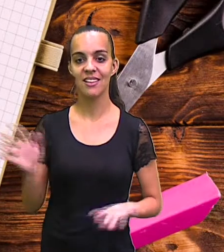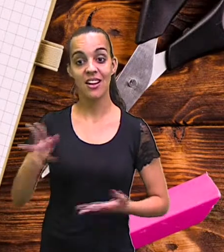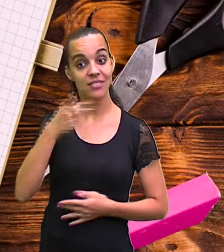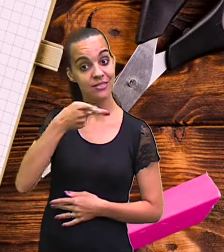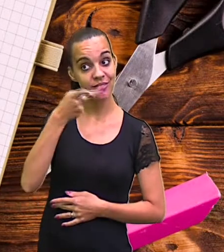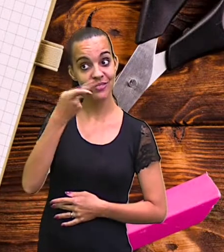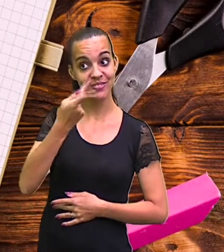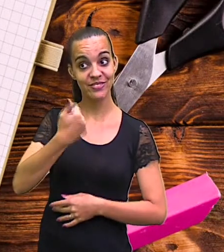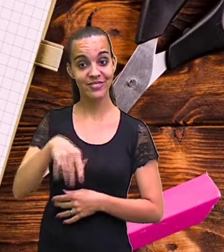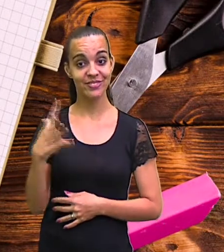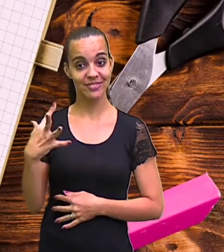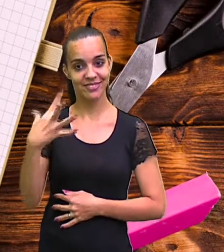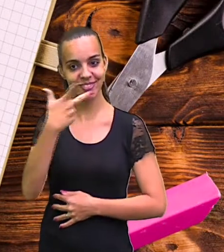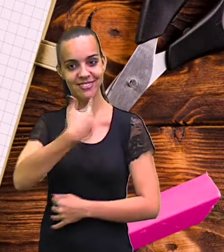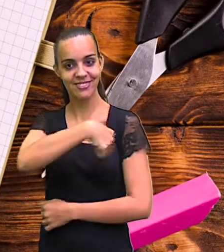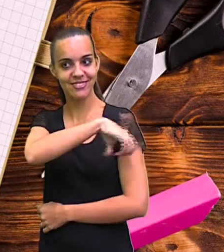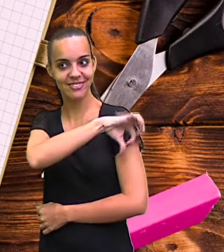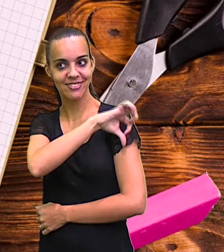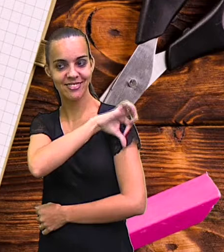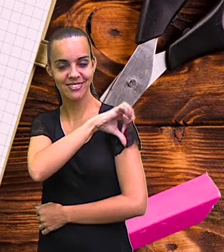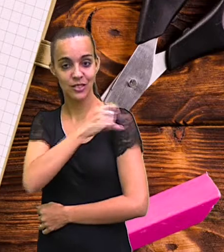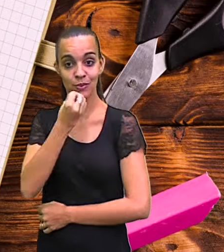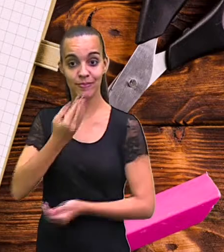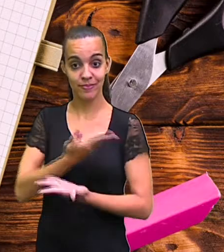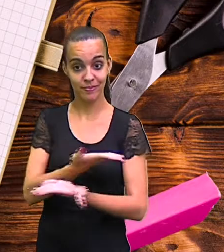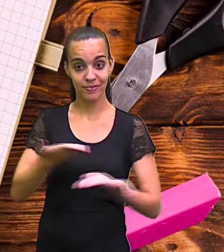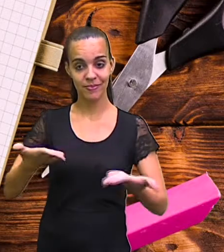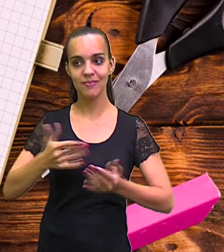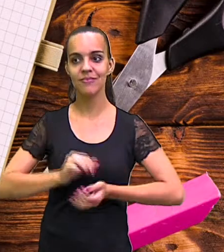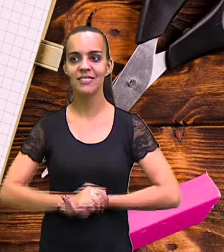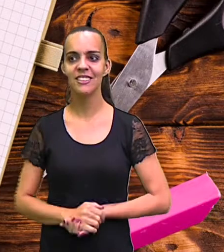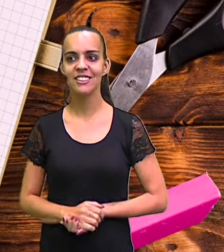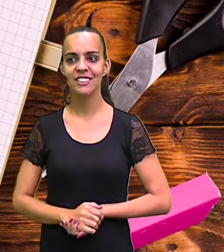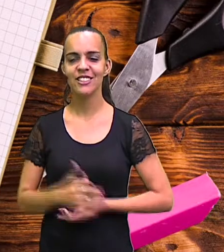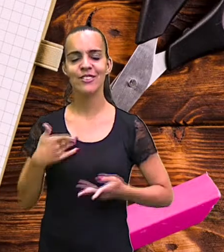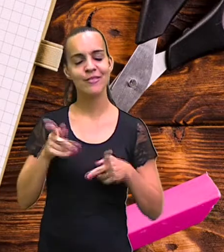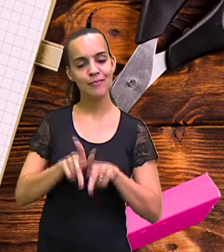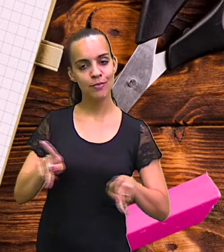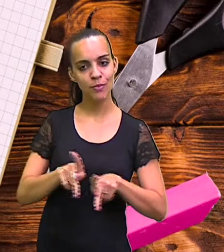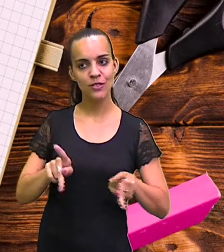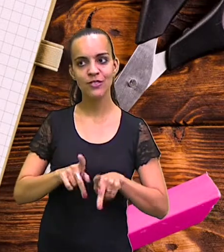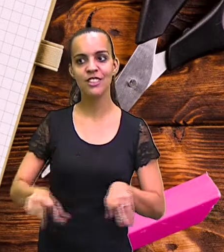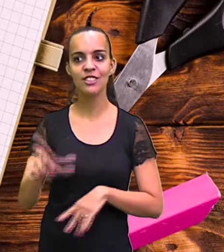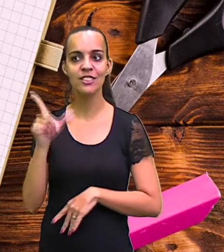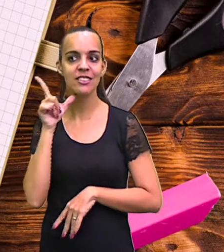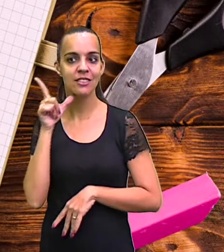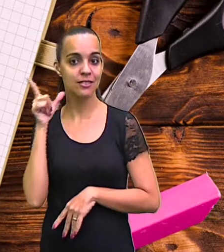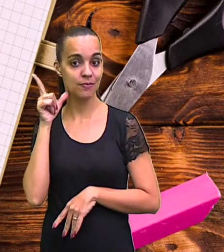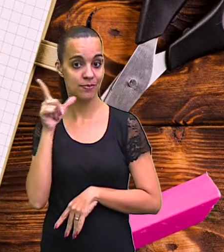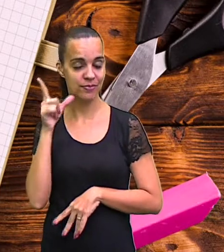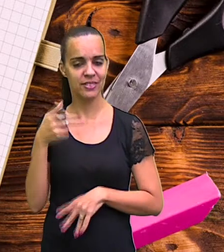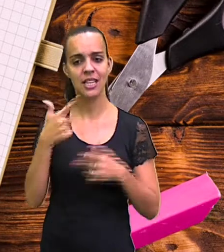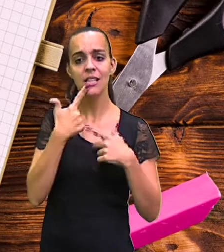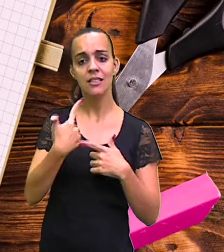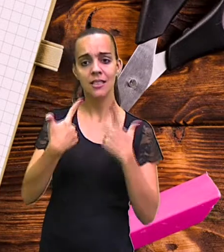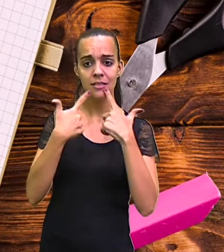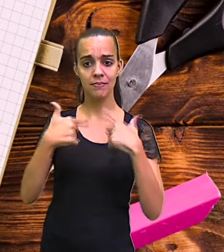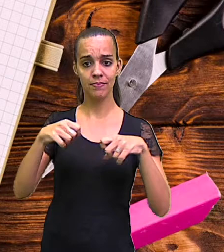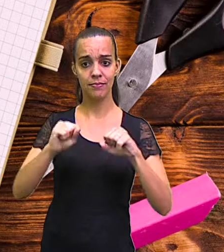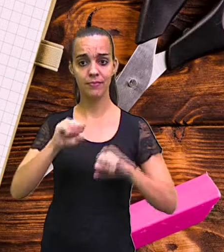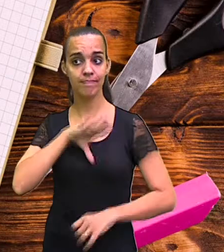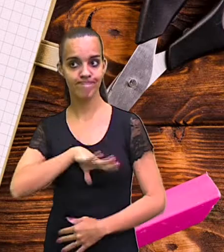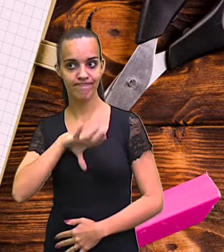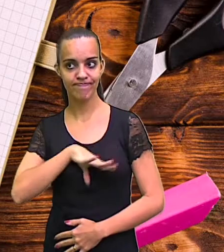Fala, galera linda do nono ano, tudo bem com vocês? Por aqui a professora Letícia, de Língua Portuguesa,